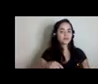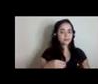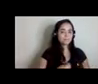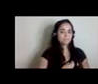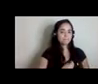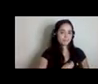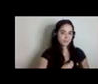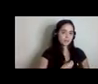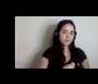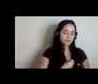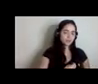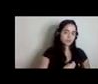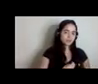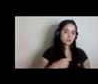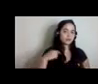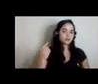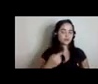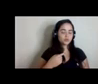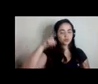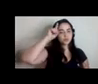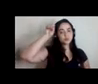presente nas nossas rotinas.